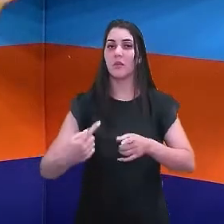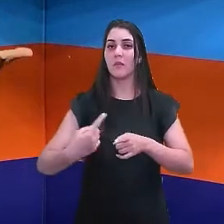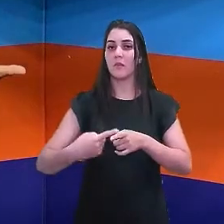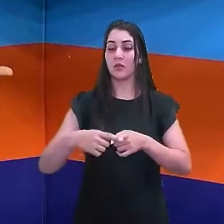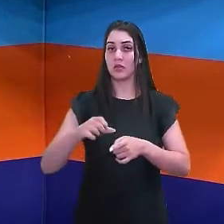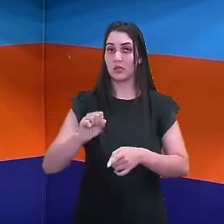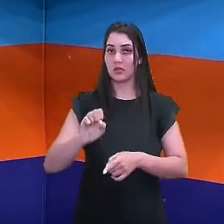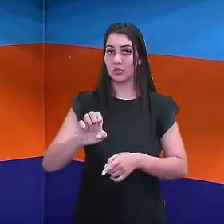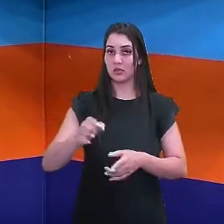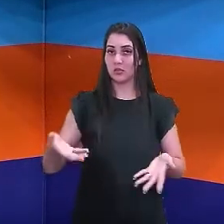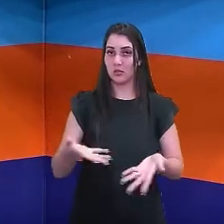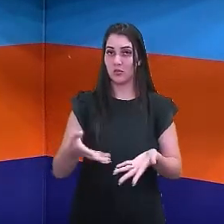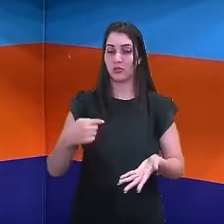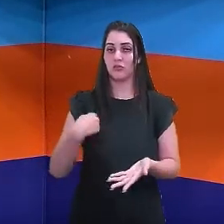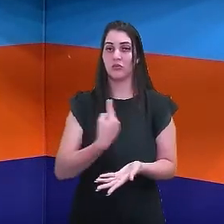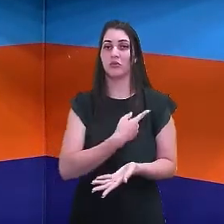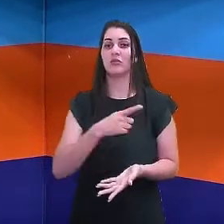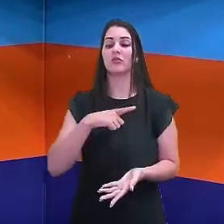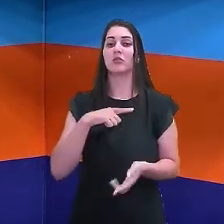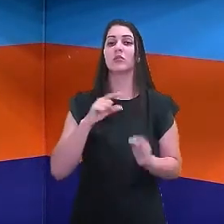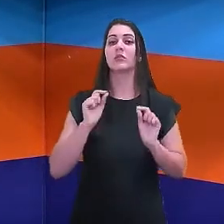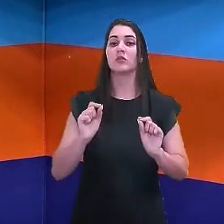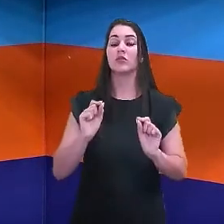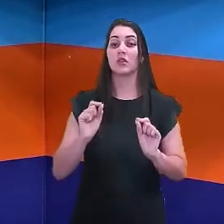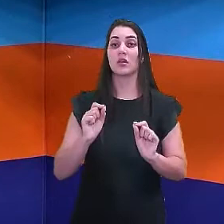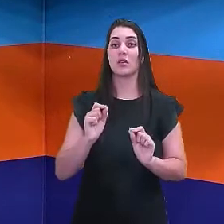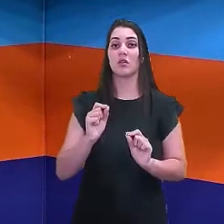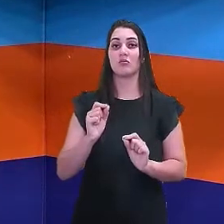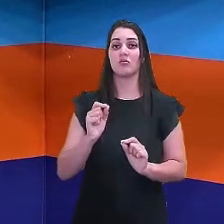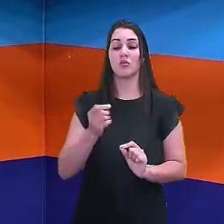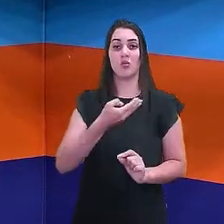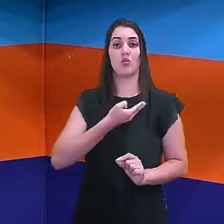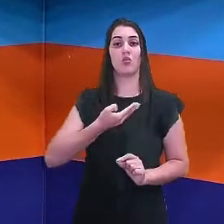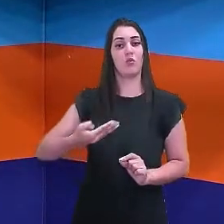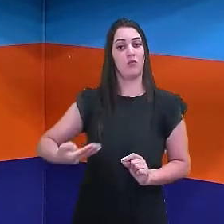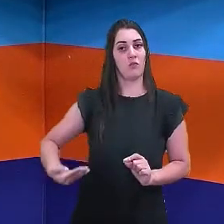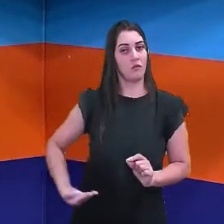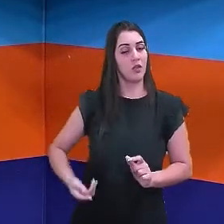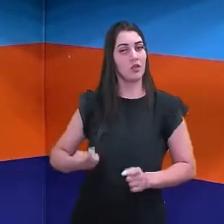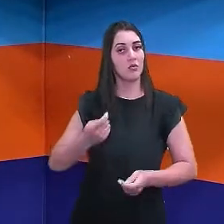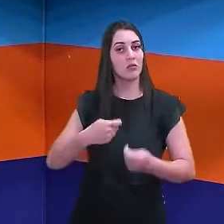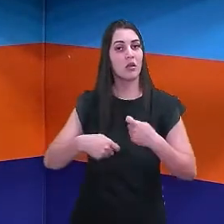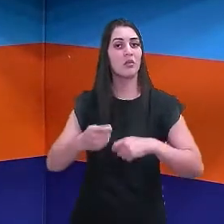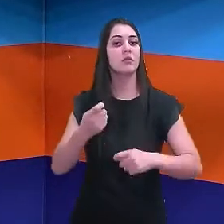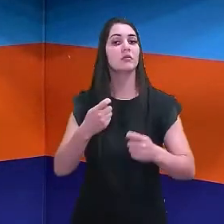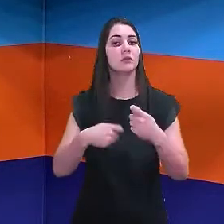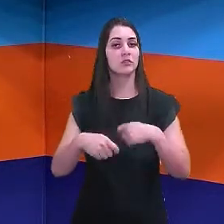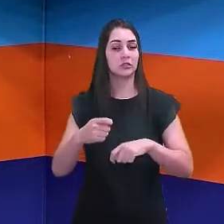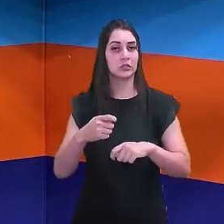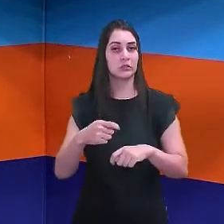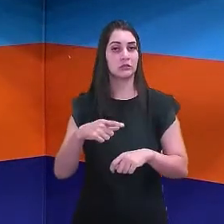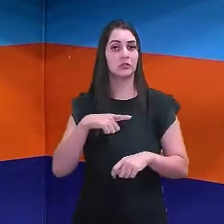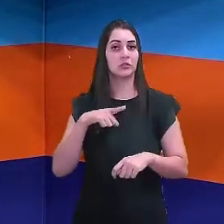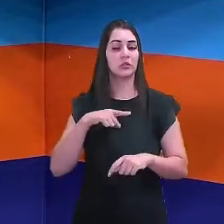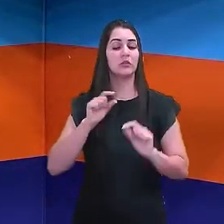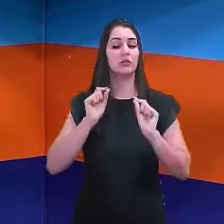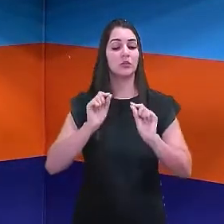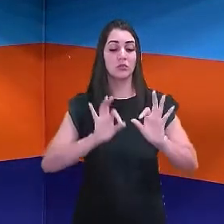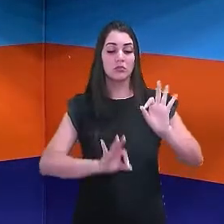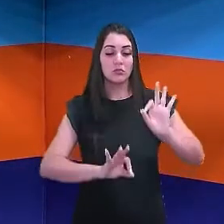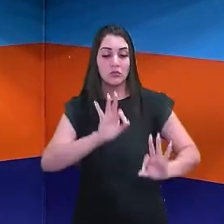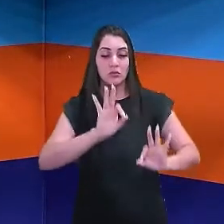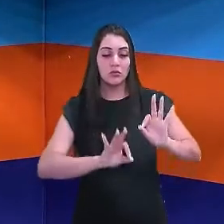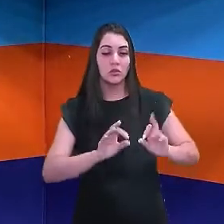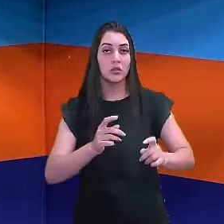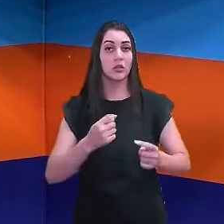nós temos uma república administrativa, se nós temos uma